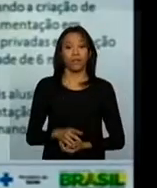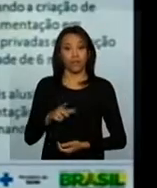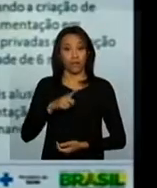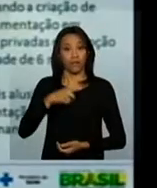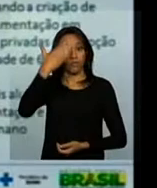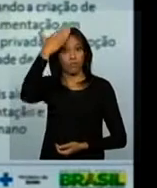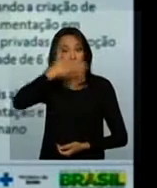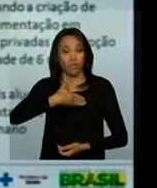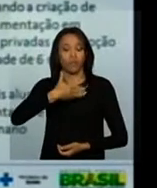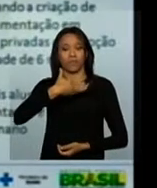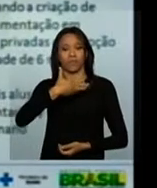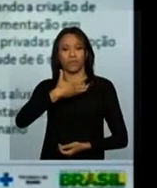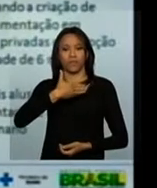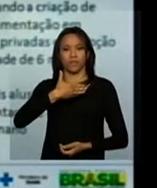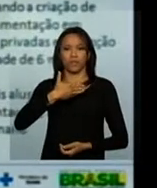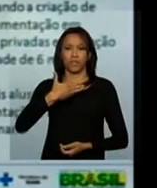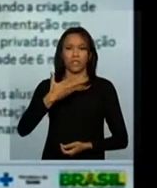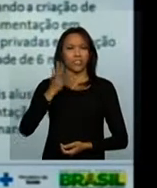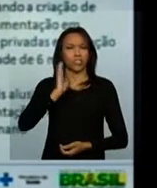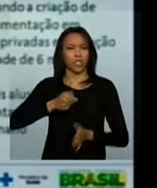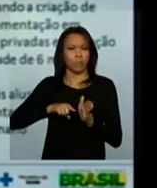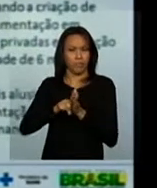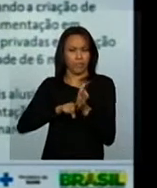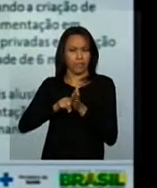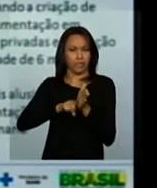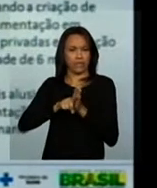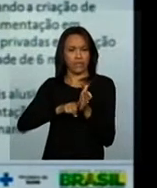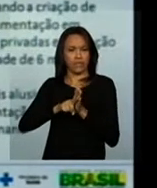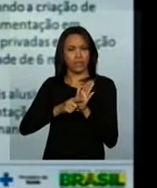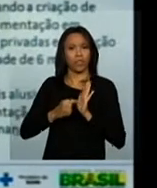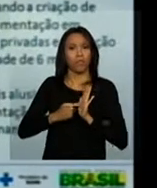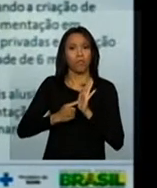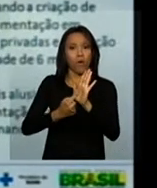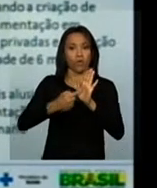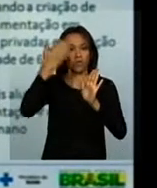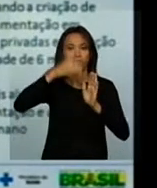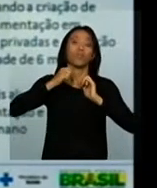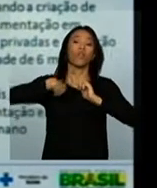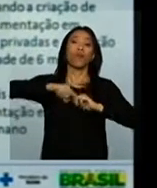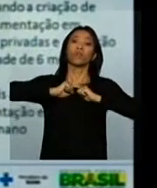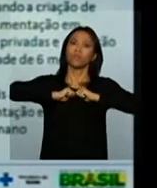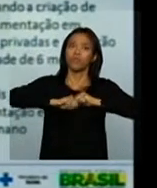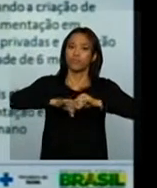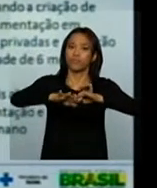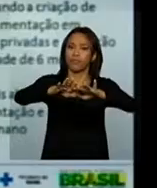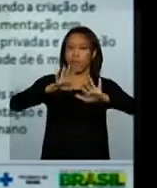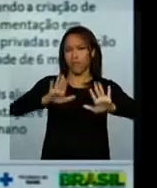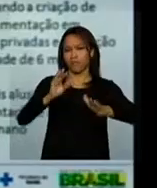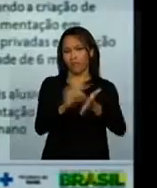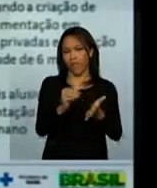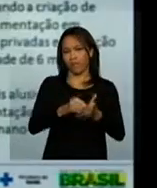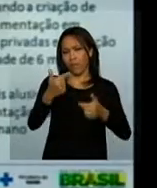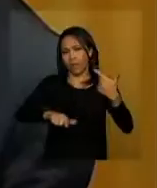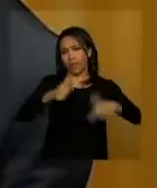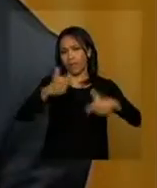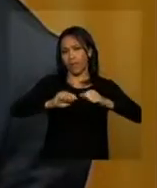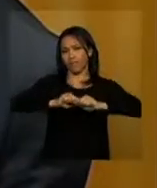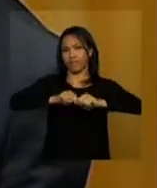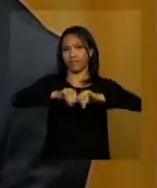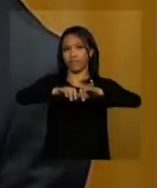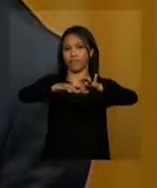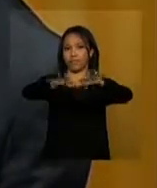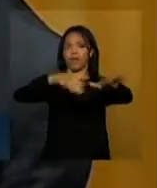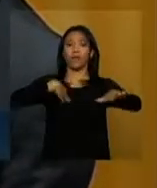também longamente pesquisadas que nos mostram, nós estamos crescendo, ainda temos um longo caminho para percorrer, mas nós estamos crescendo,